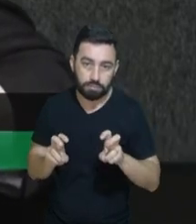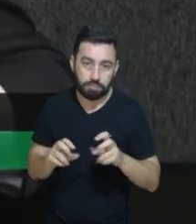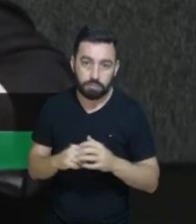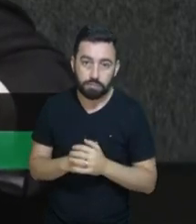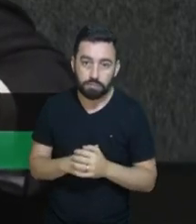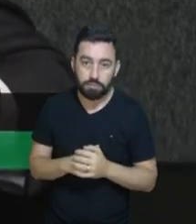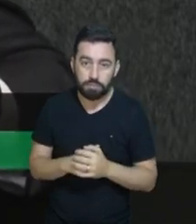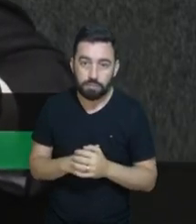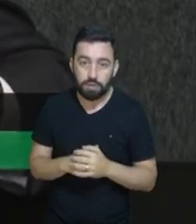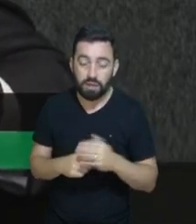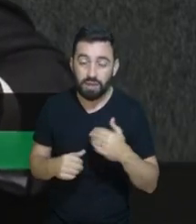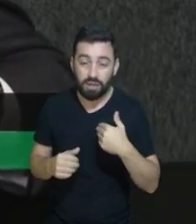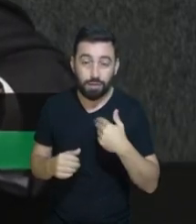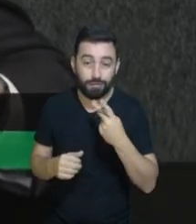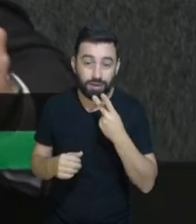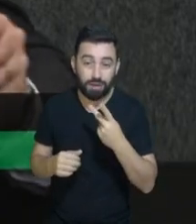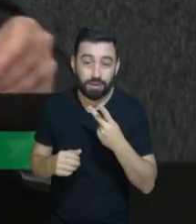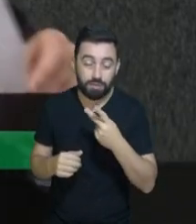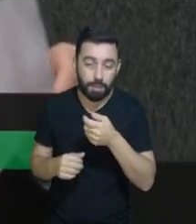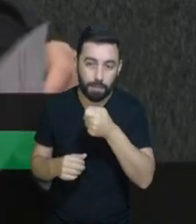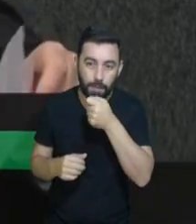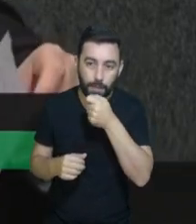alterando é o microfone